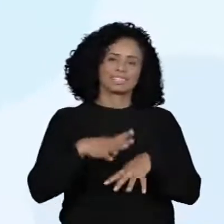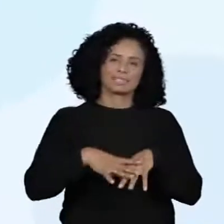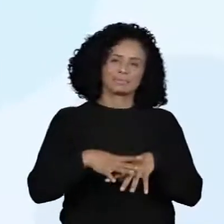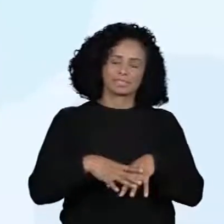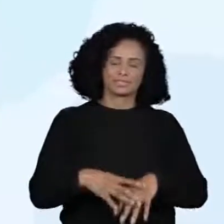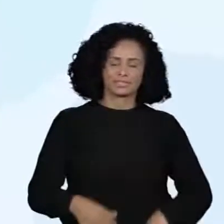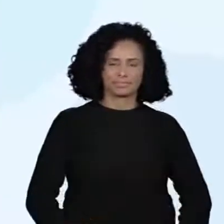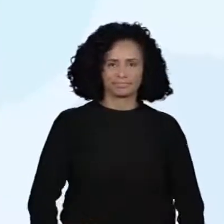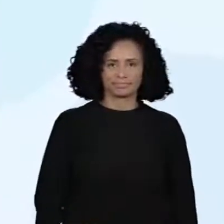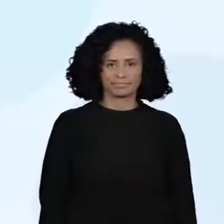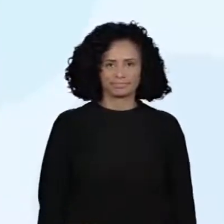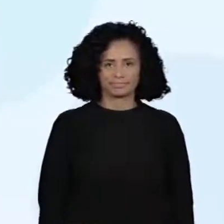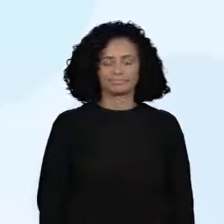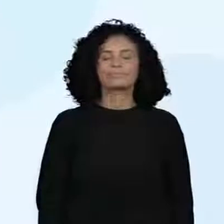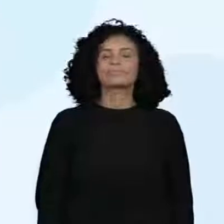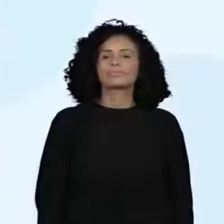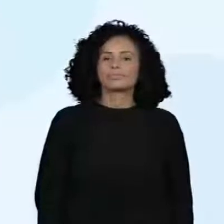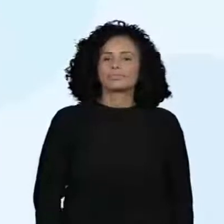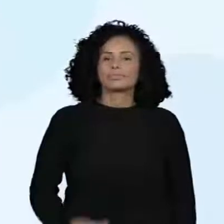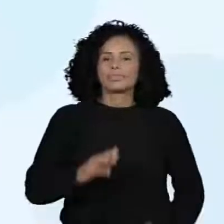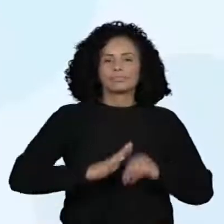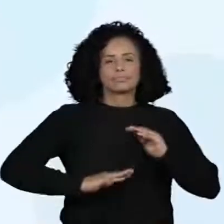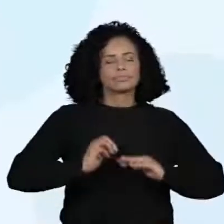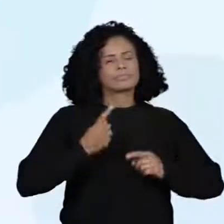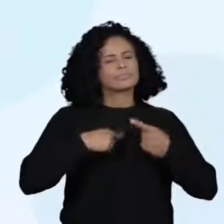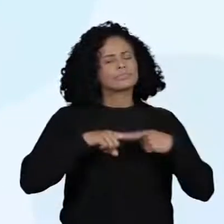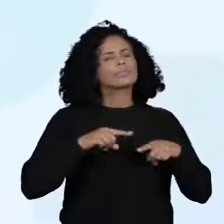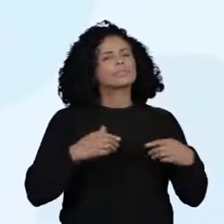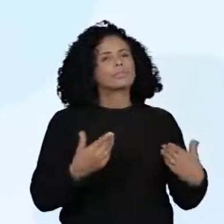apresentadas. Qual a habilidade desta aula, Pro?